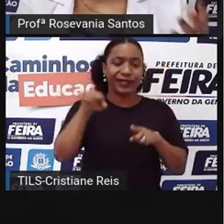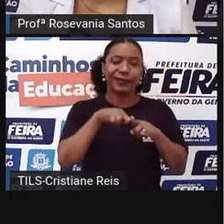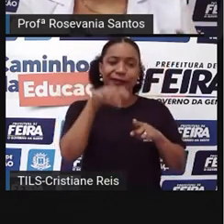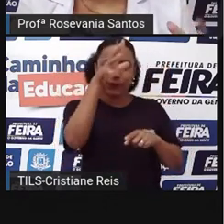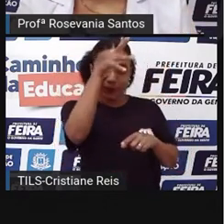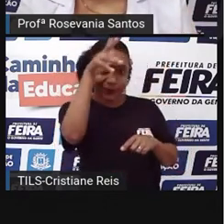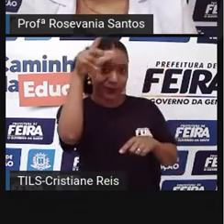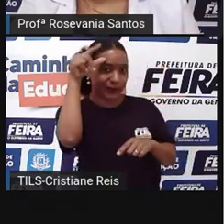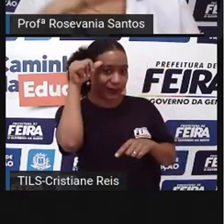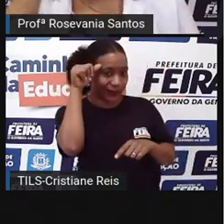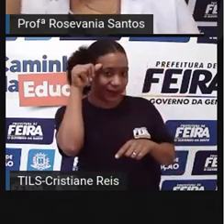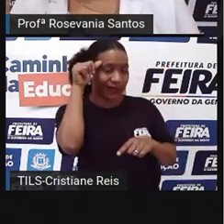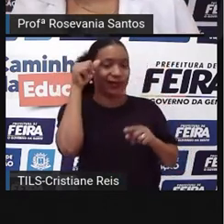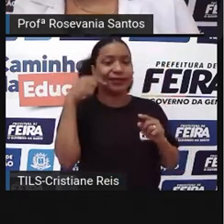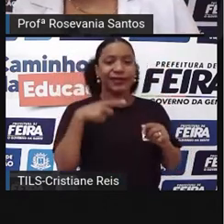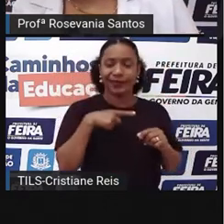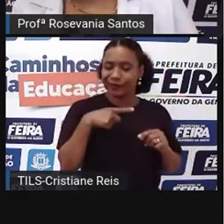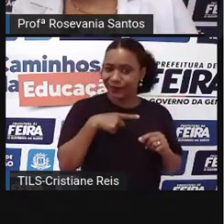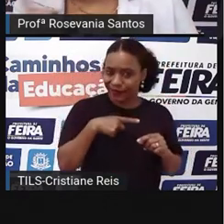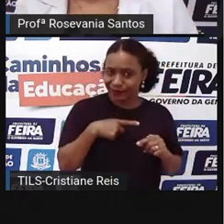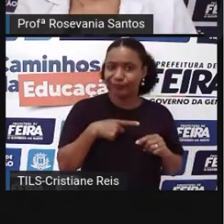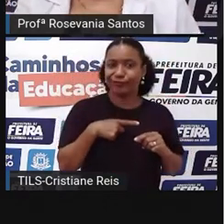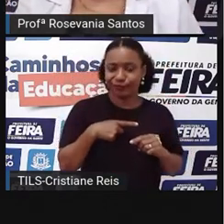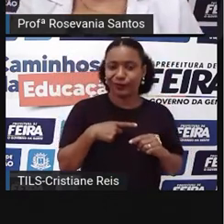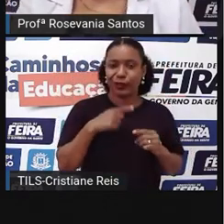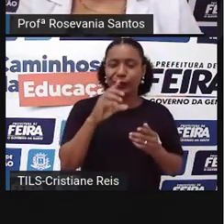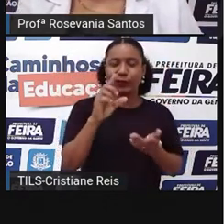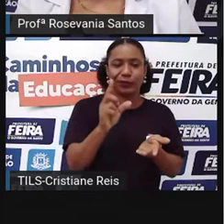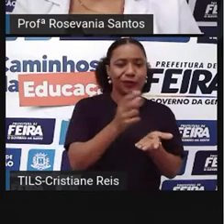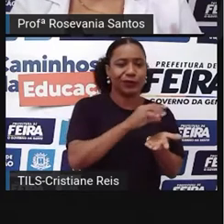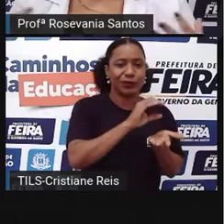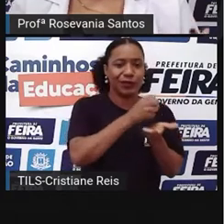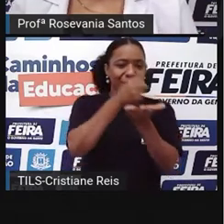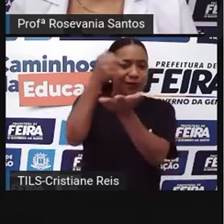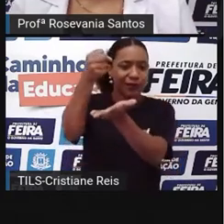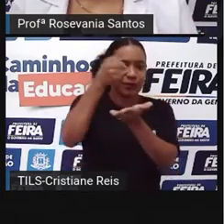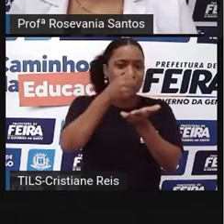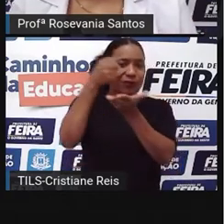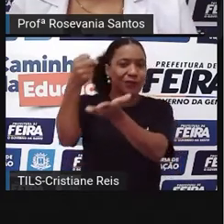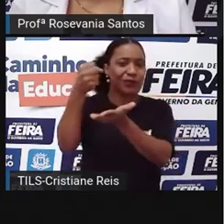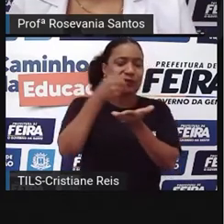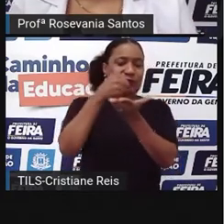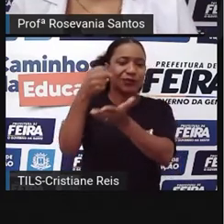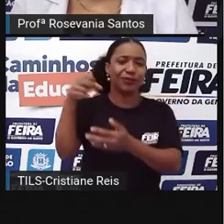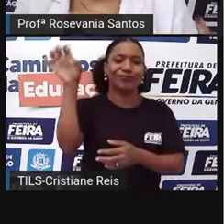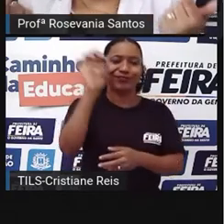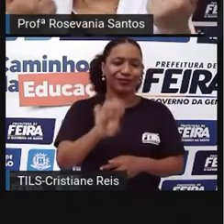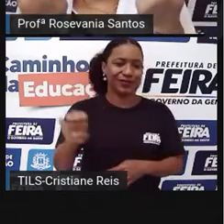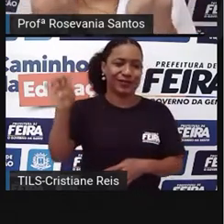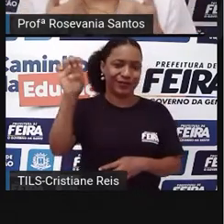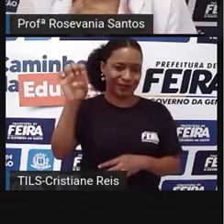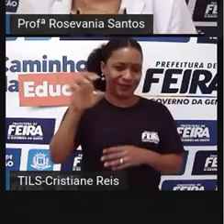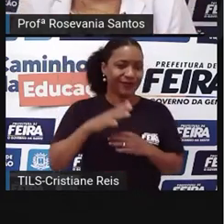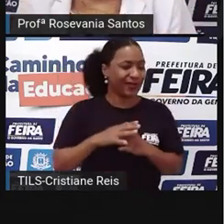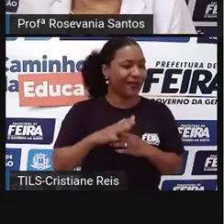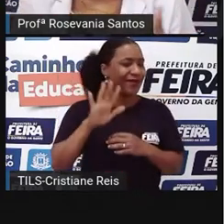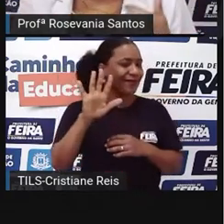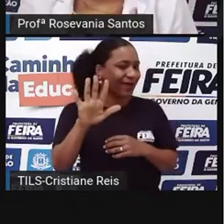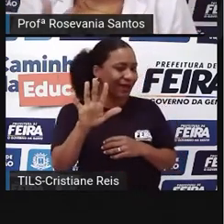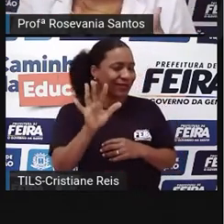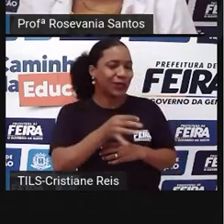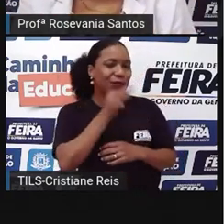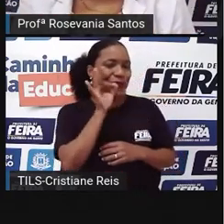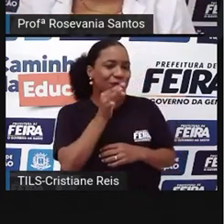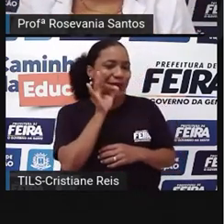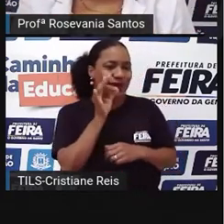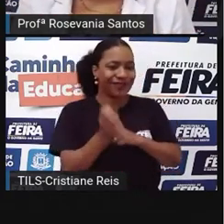eram as drogas do sertão, também só enriquecendo a metrópole. Aí veio a atividade do café e voltou isso, por isso que